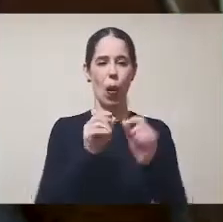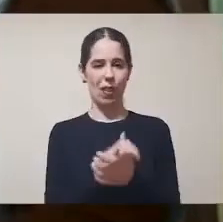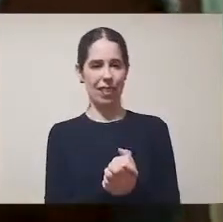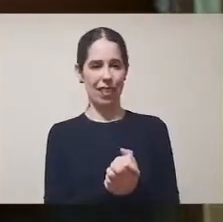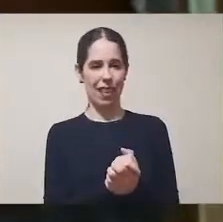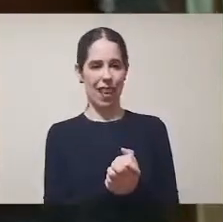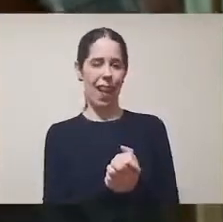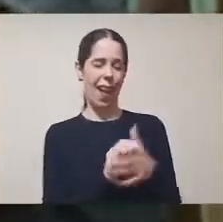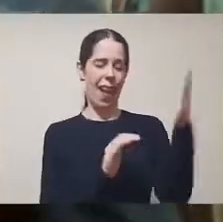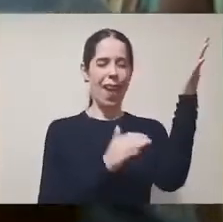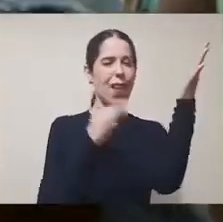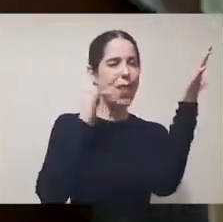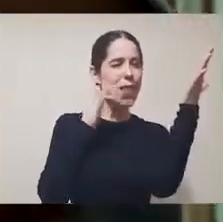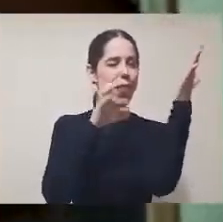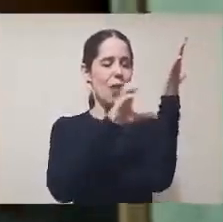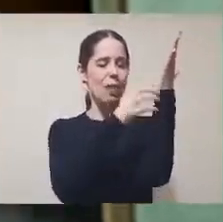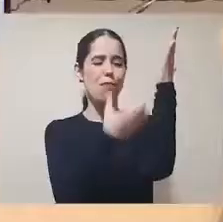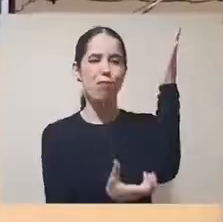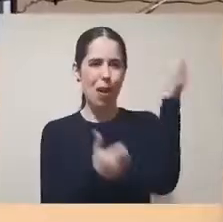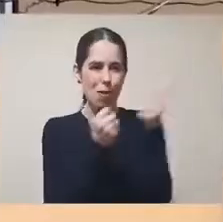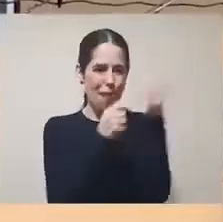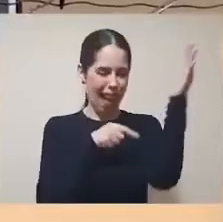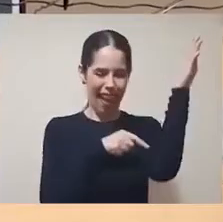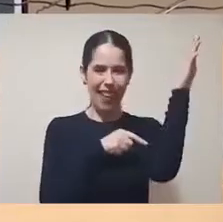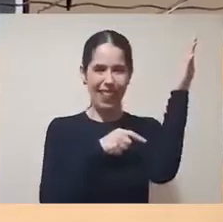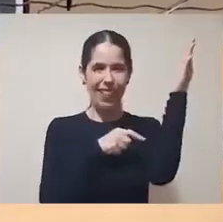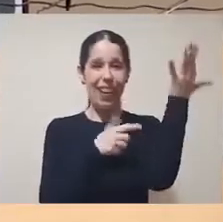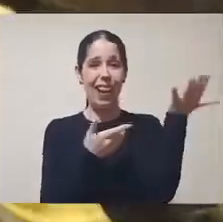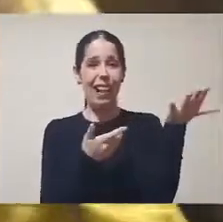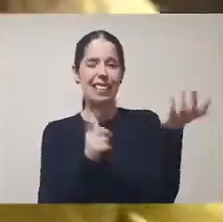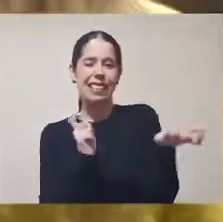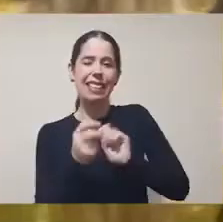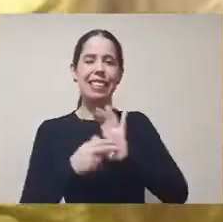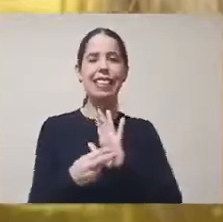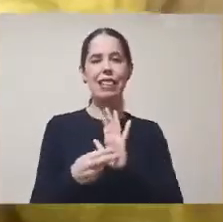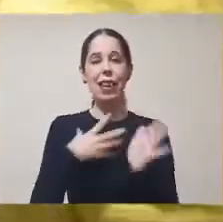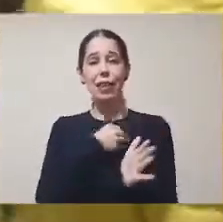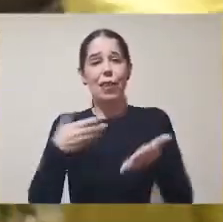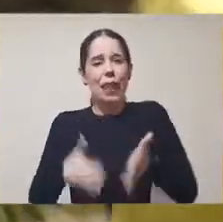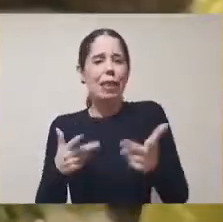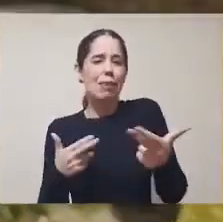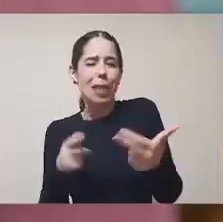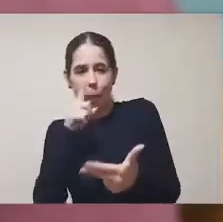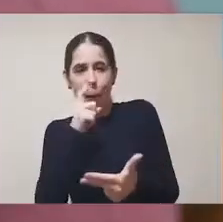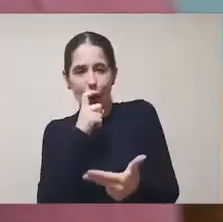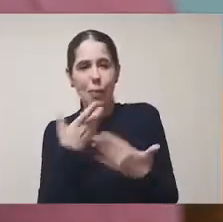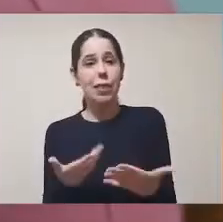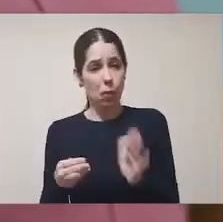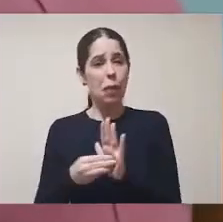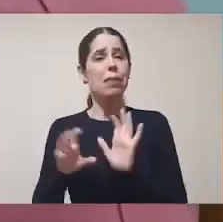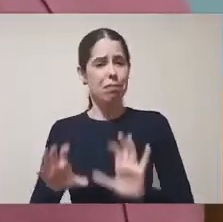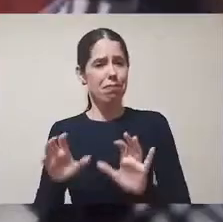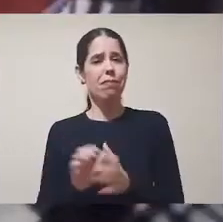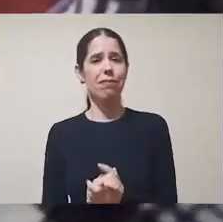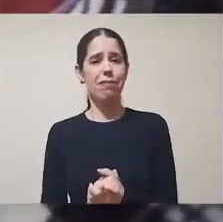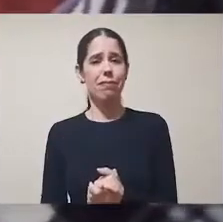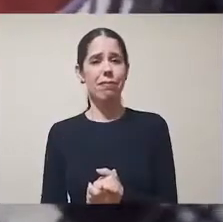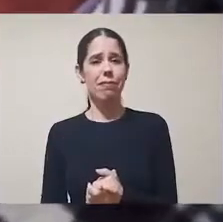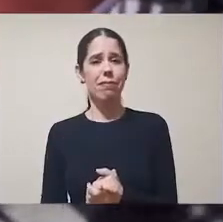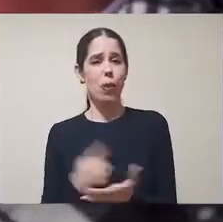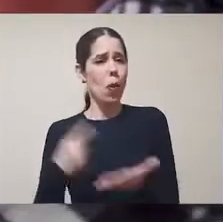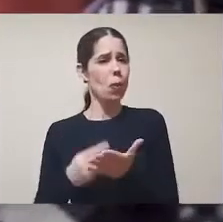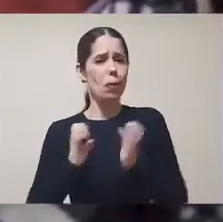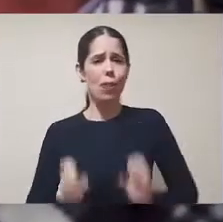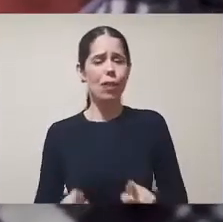Dizem que o fruto não cai longe do pé. E com ele não caiu mesmo. O